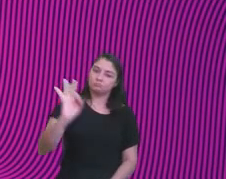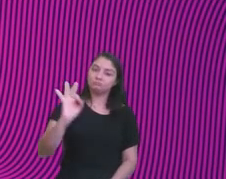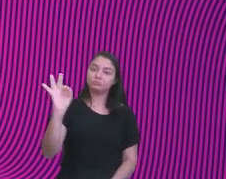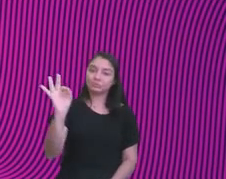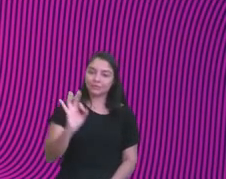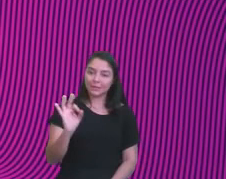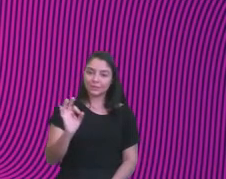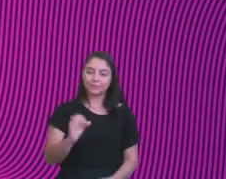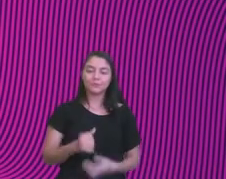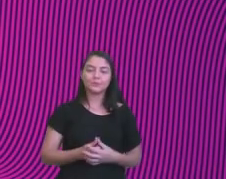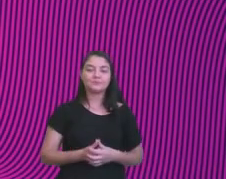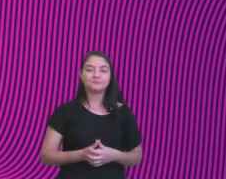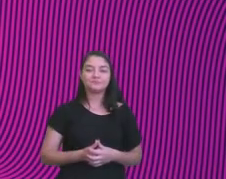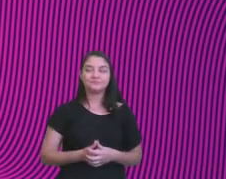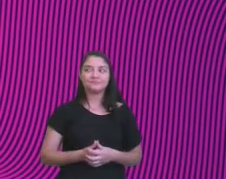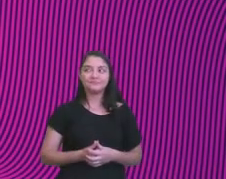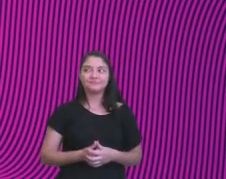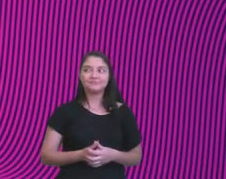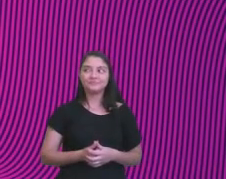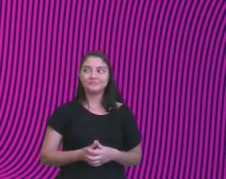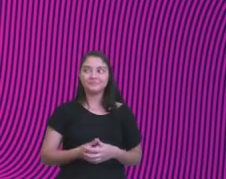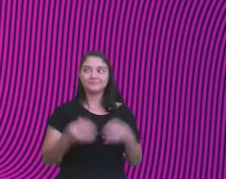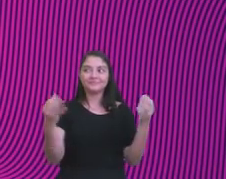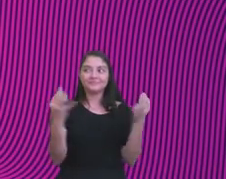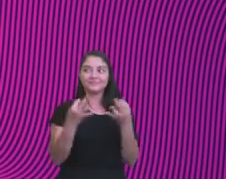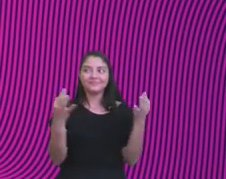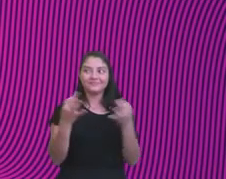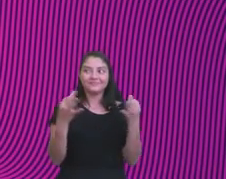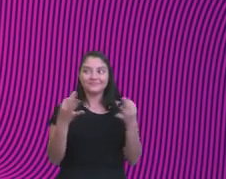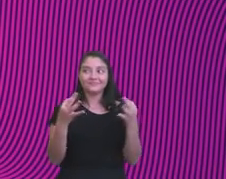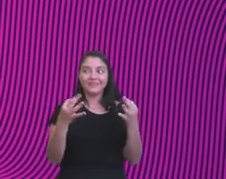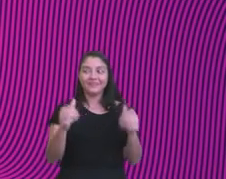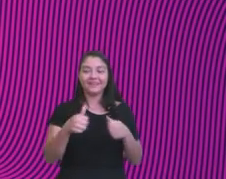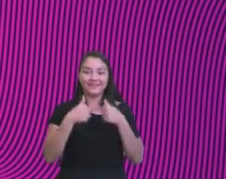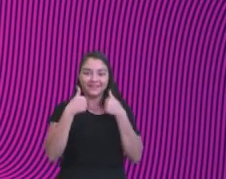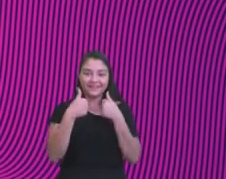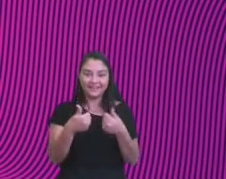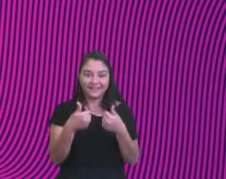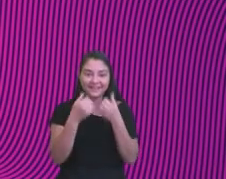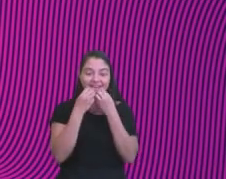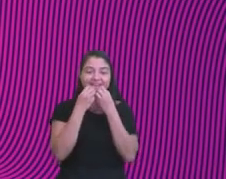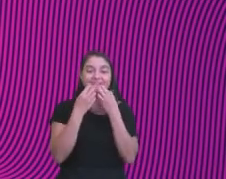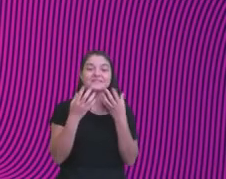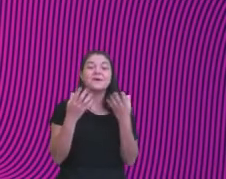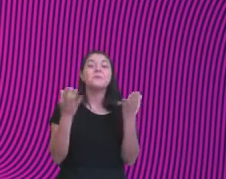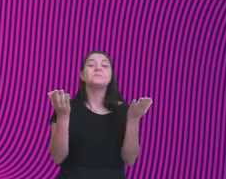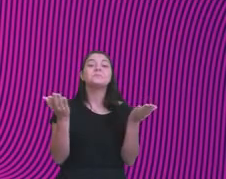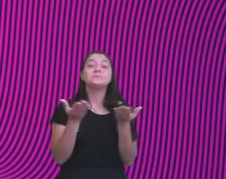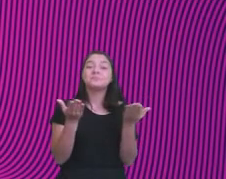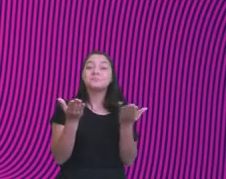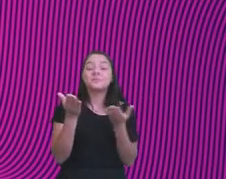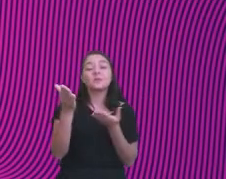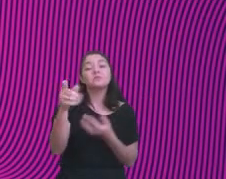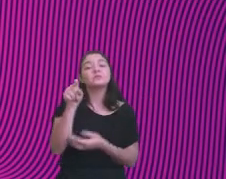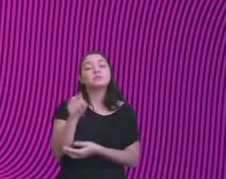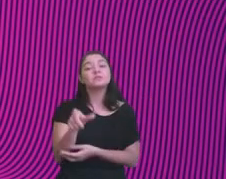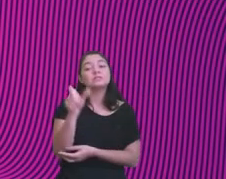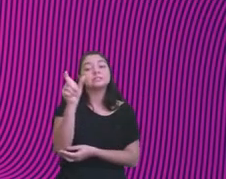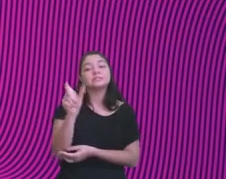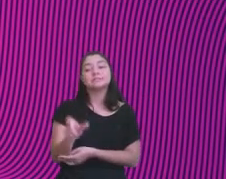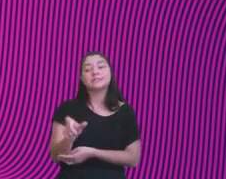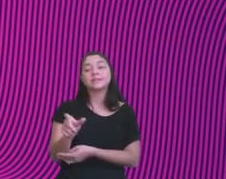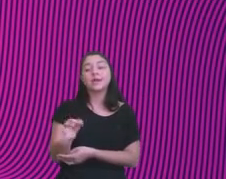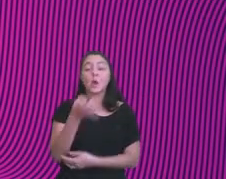Perfeito, André. Dani, diante dessas nossas opções, né, qual seria a sua opção aí de